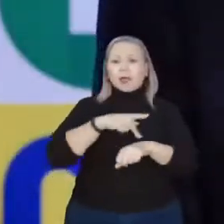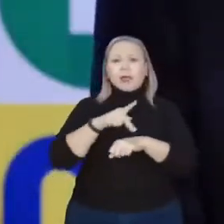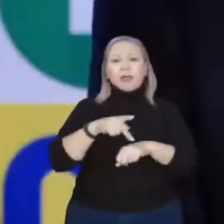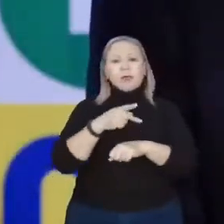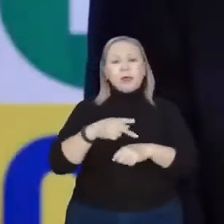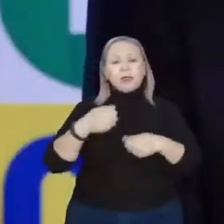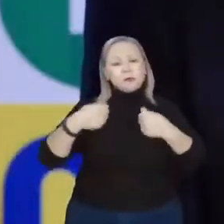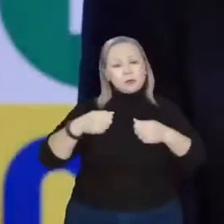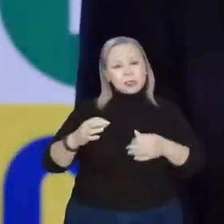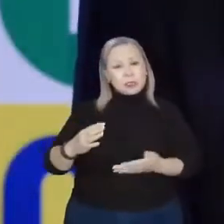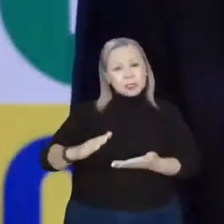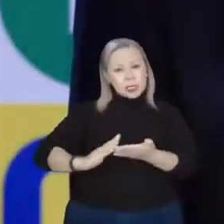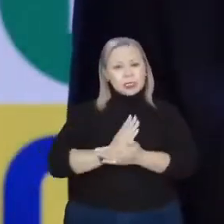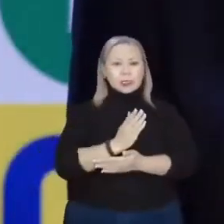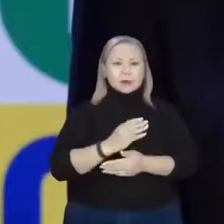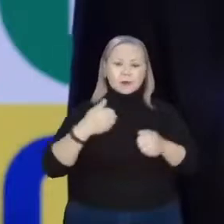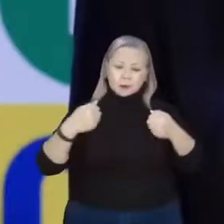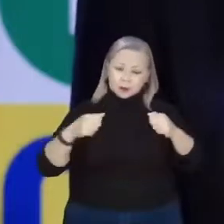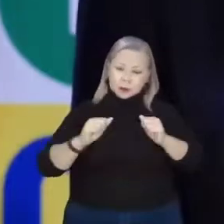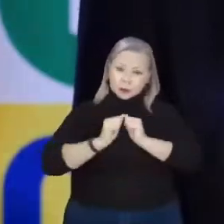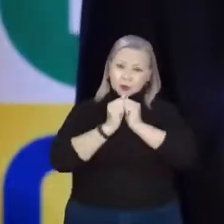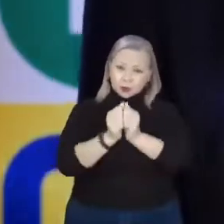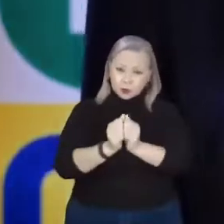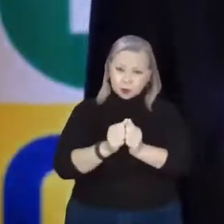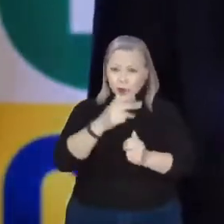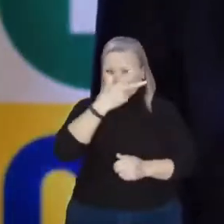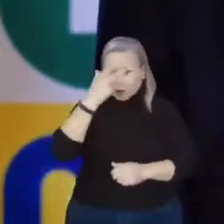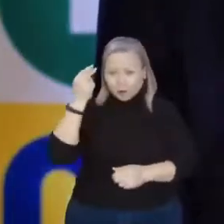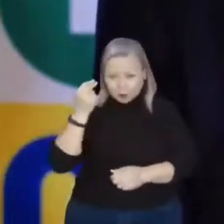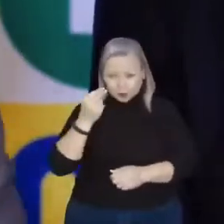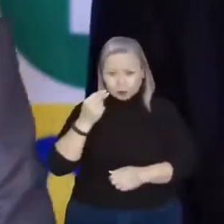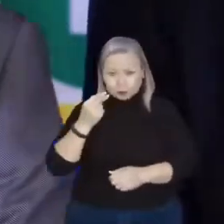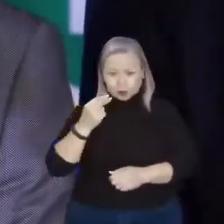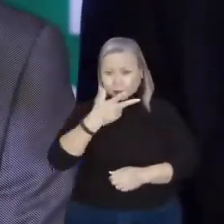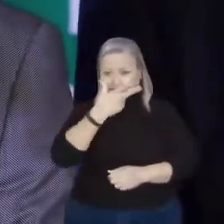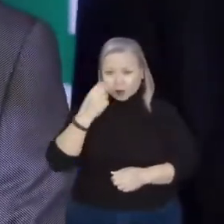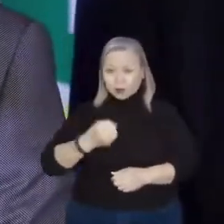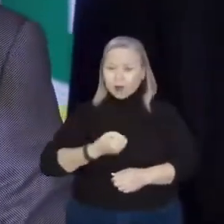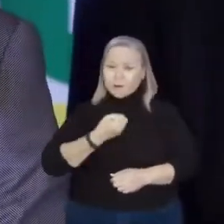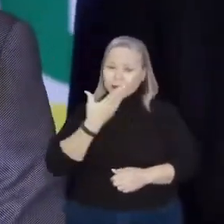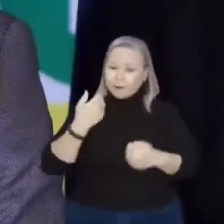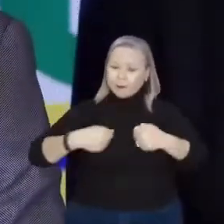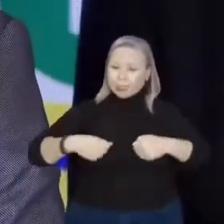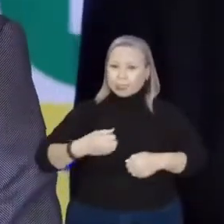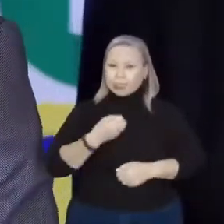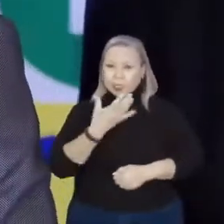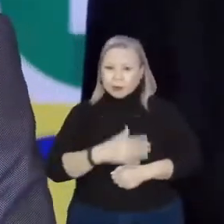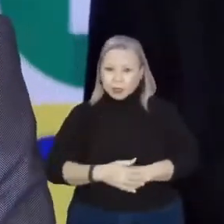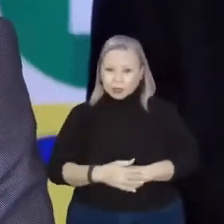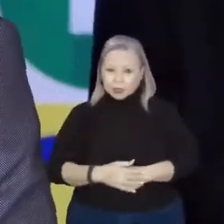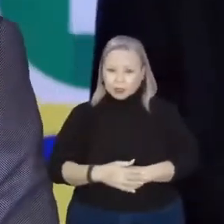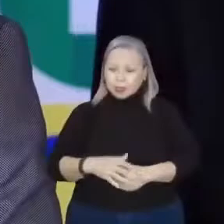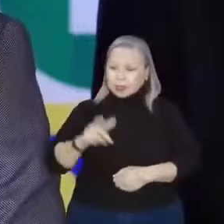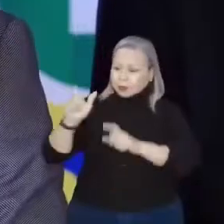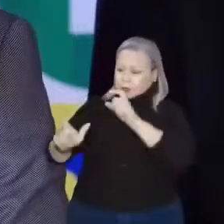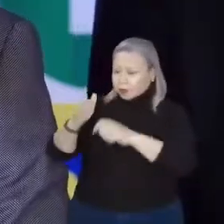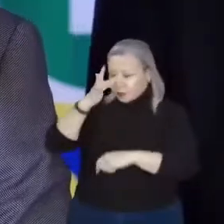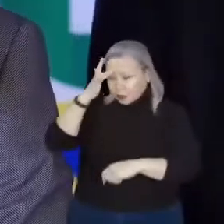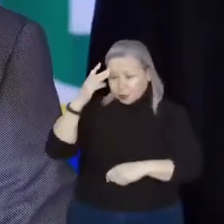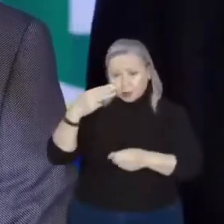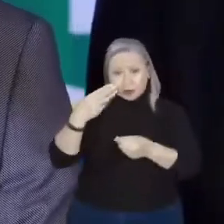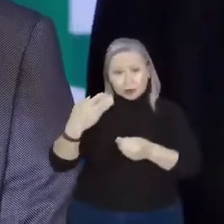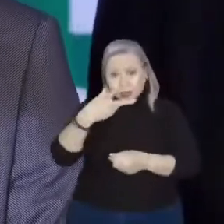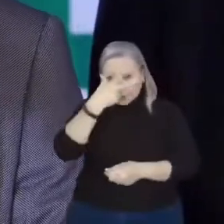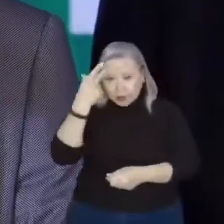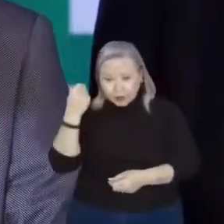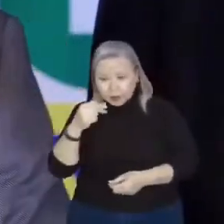as prefeituras não estiverem bem. As prefeituras é onde as pessoas precisam de educação, de saúde, de transporte, é onde